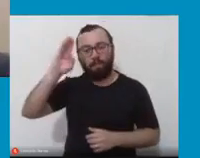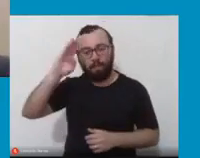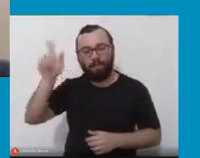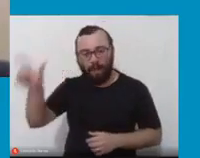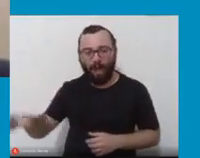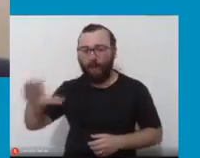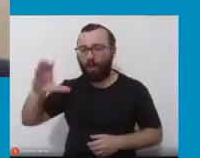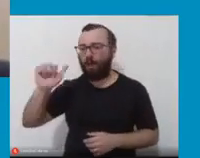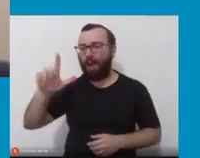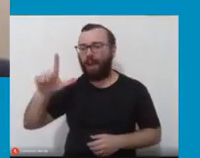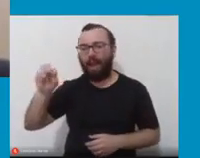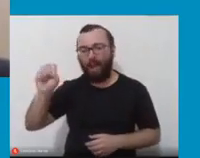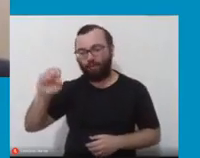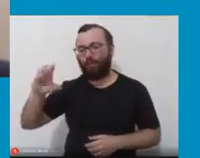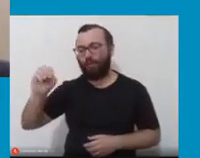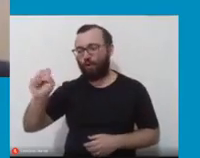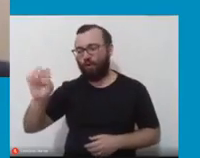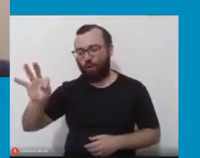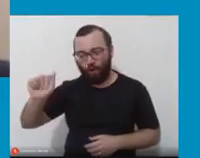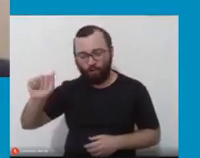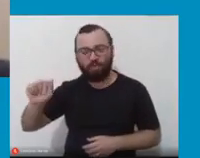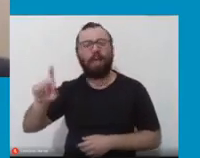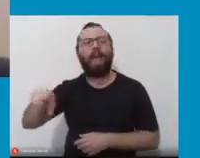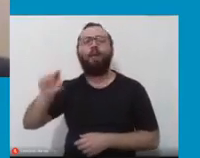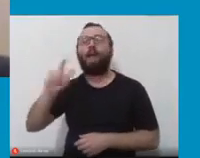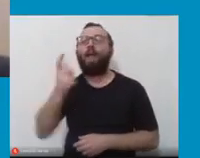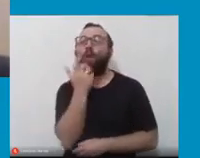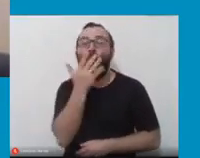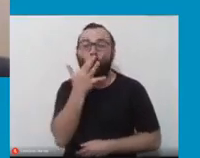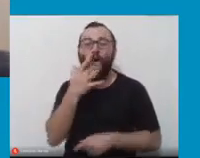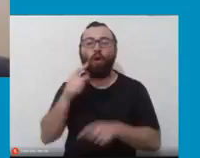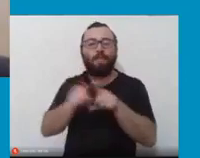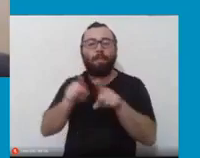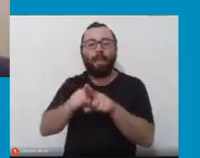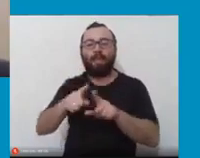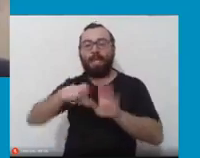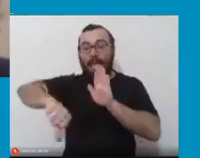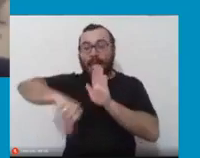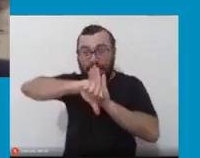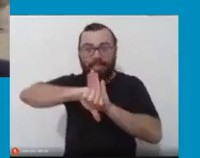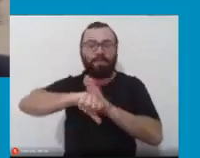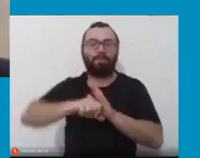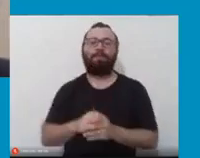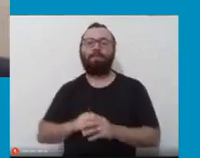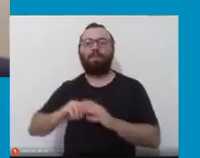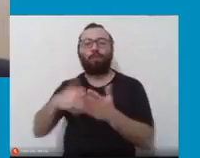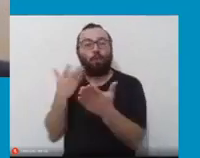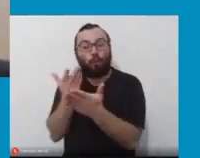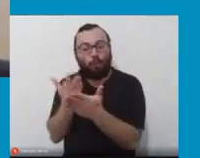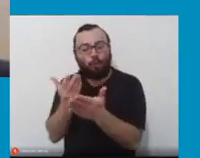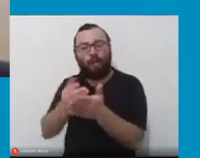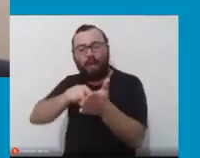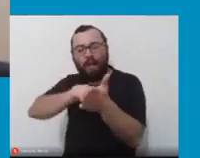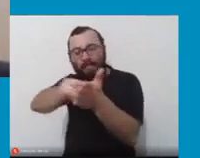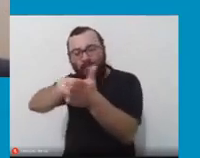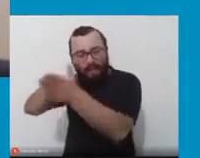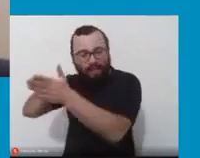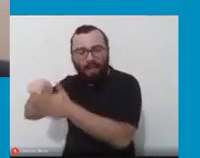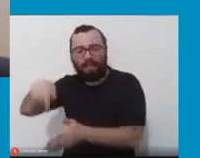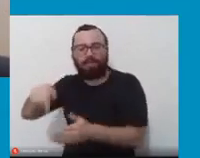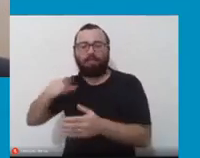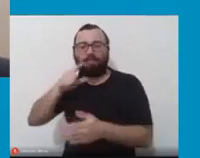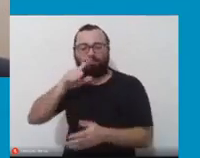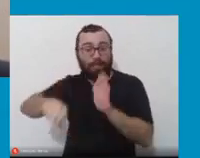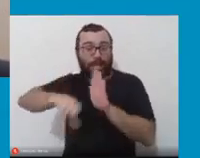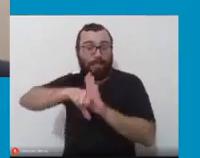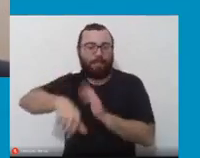que é o autor do livro, né, Cor e Criminalidade, Estudo e Análise da Justiça no Rio de Janeiro dos anos 1900 1930.